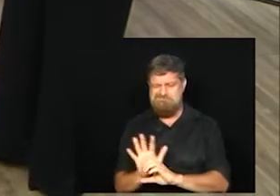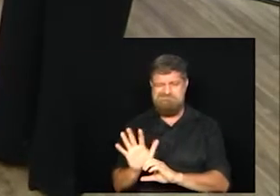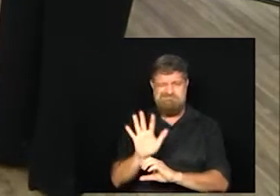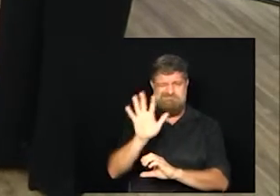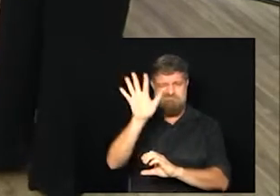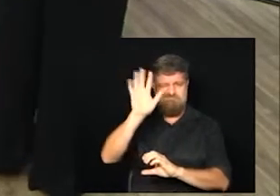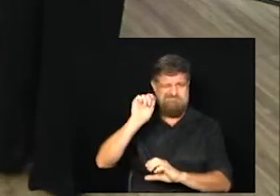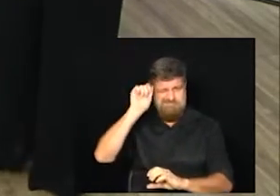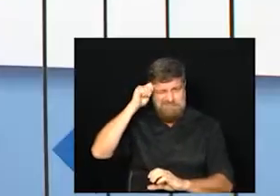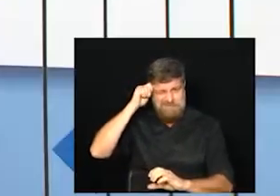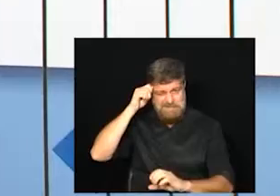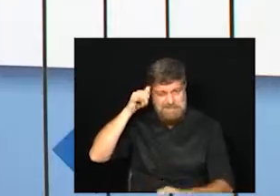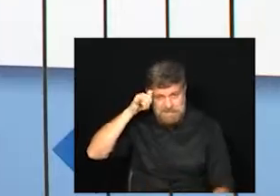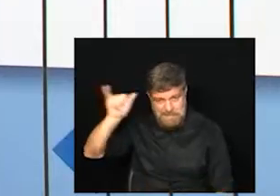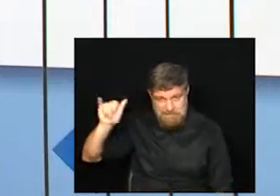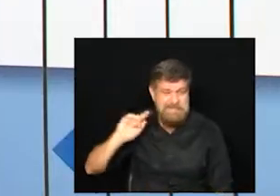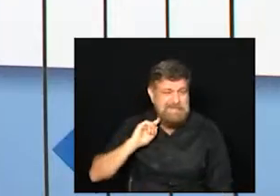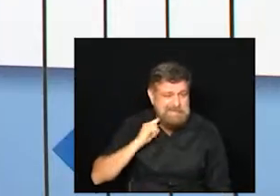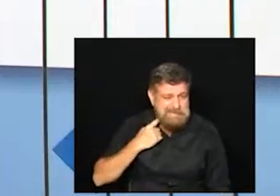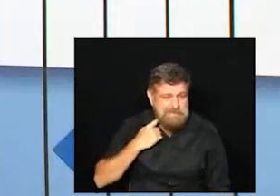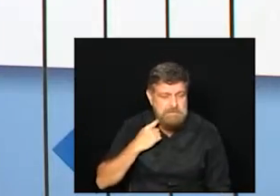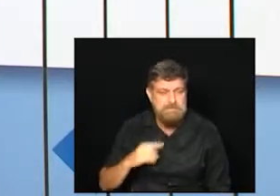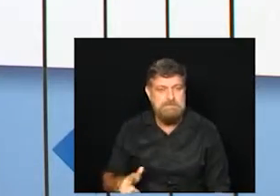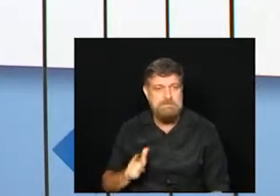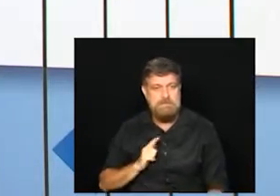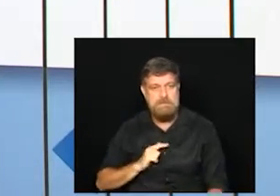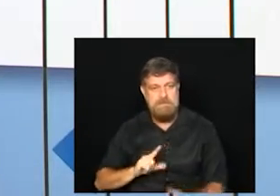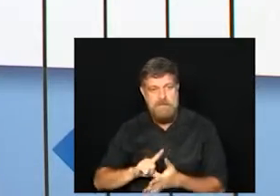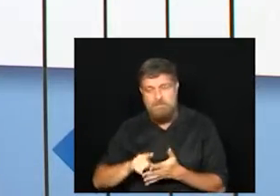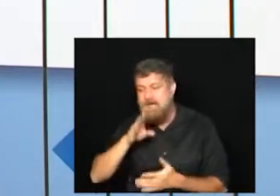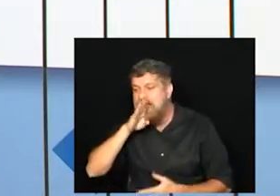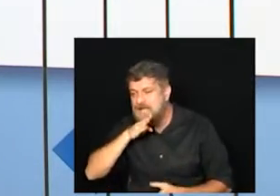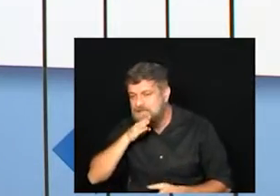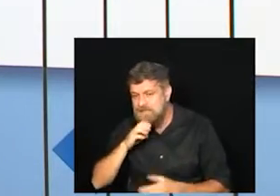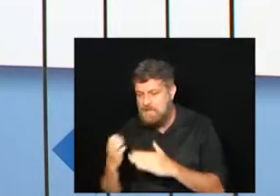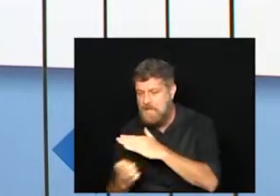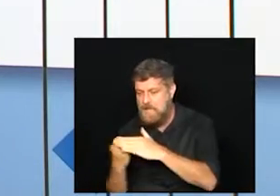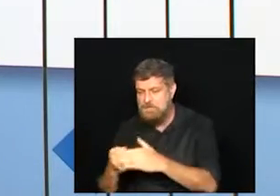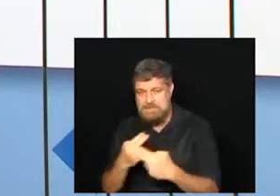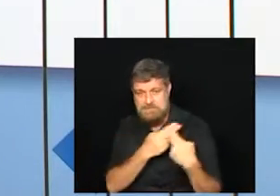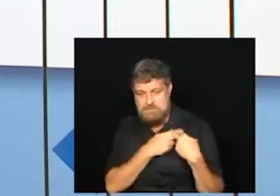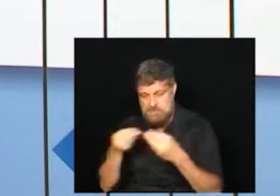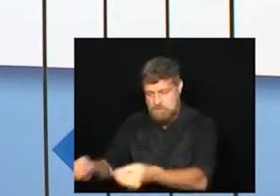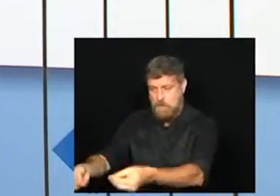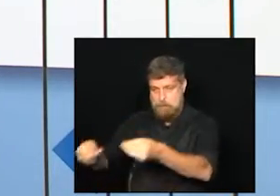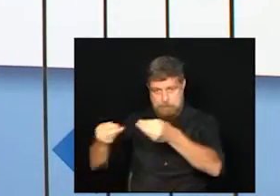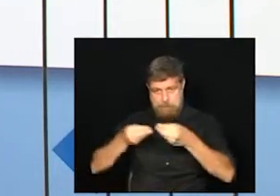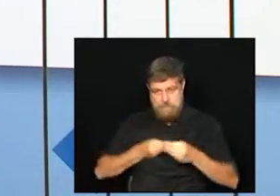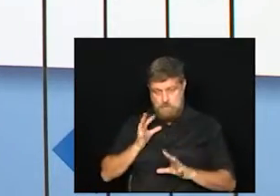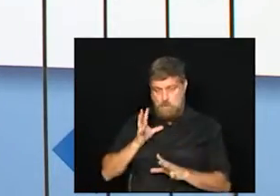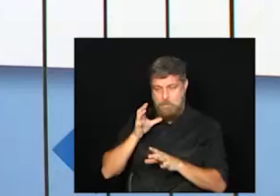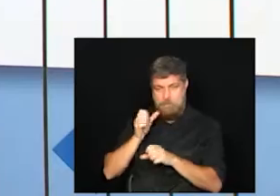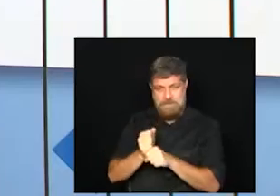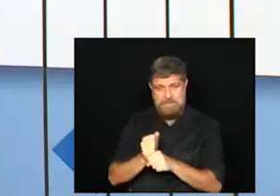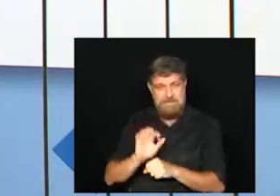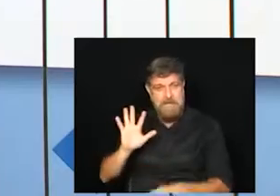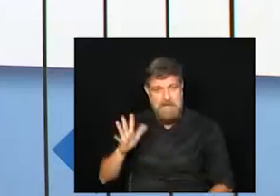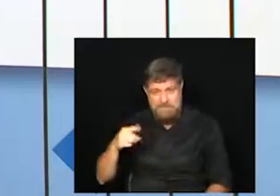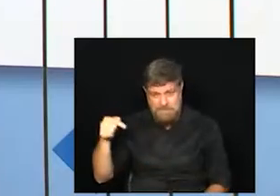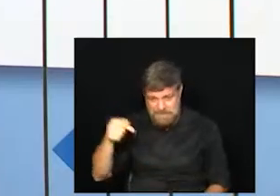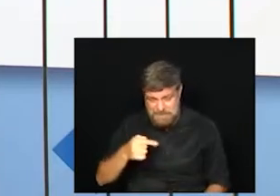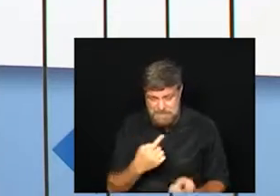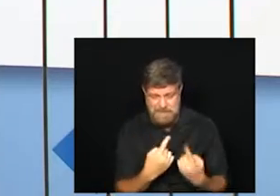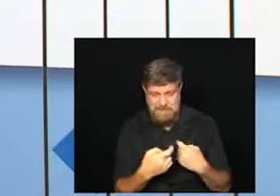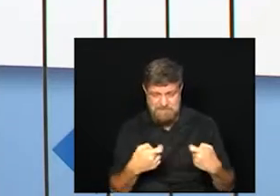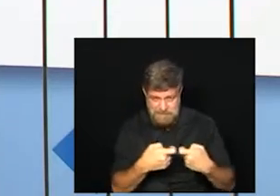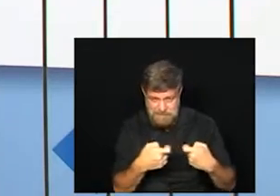final da tarde, a CETESB enviou uma nota com um balanço dessa mega operação que aconteceu não só aqui na